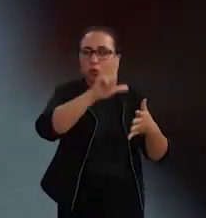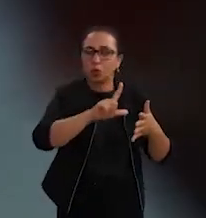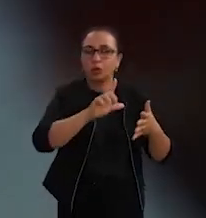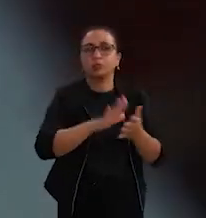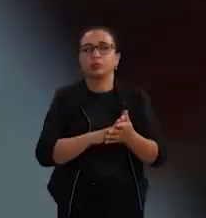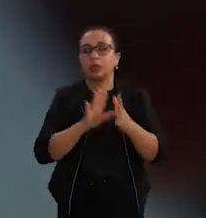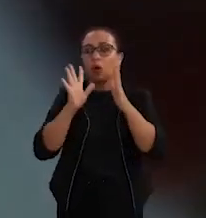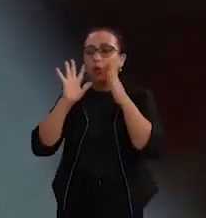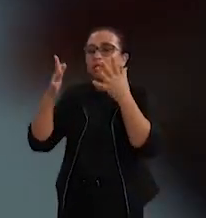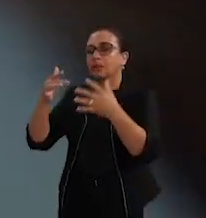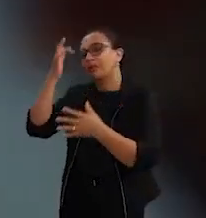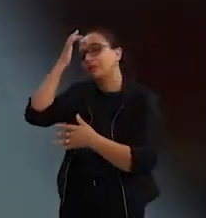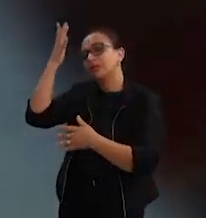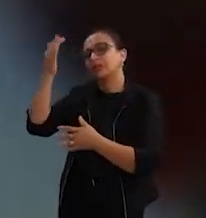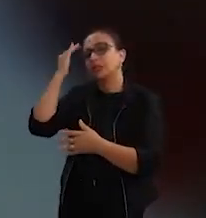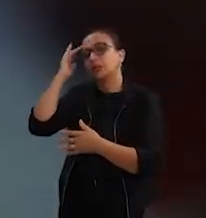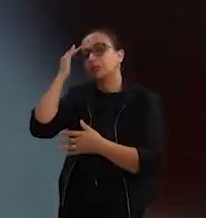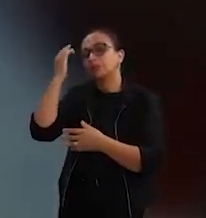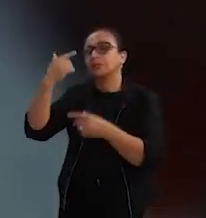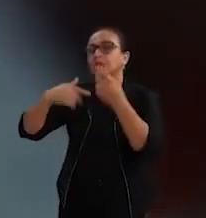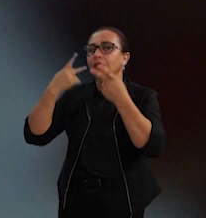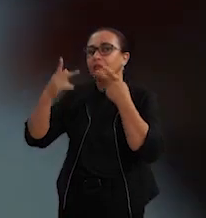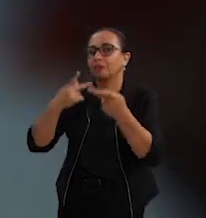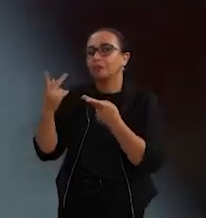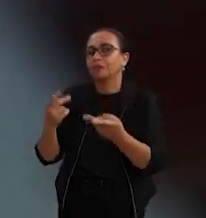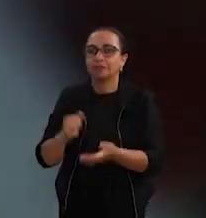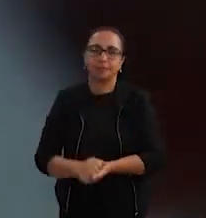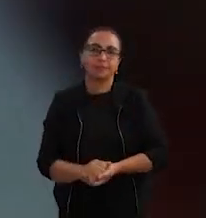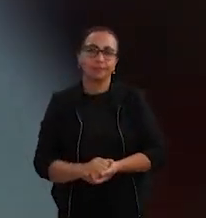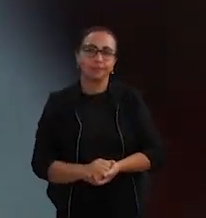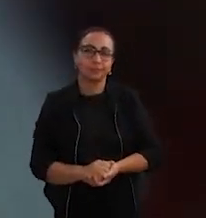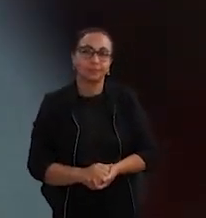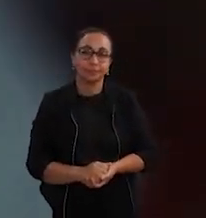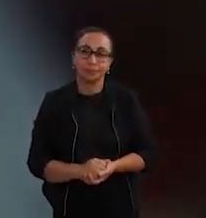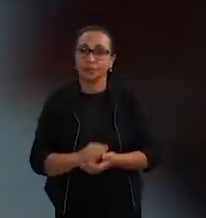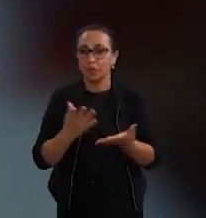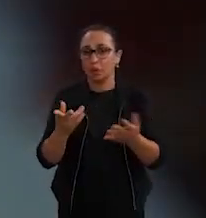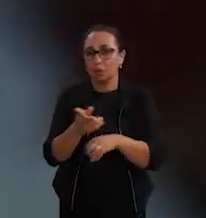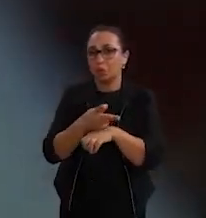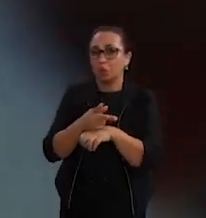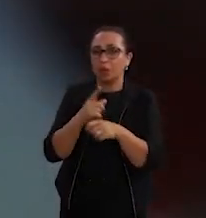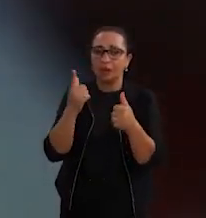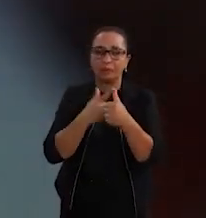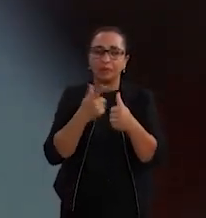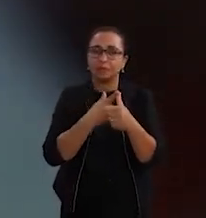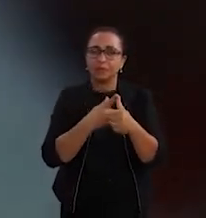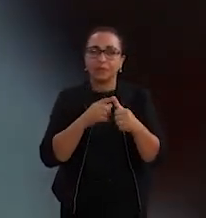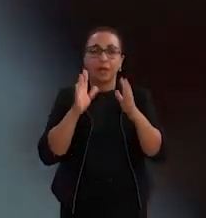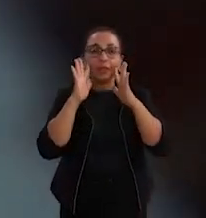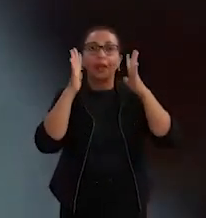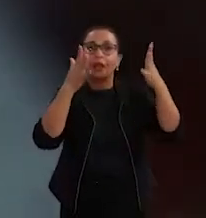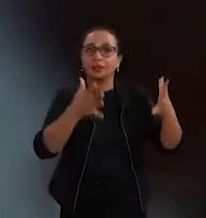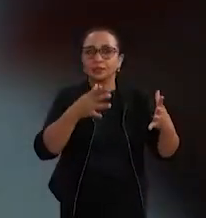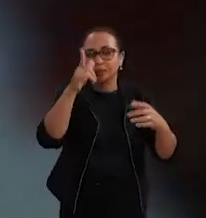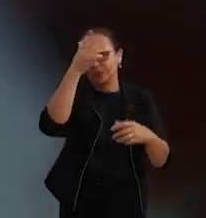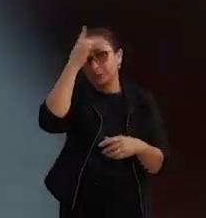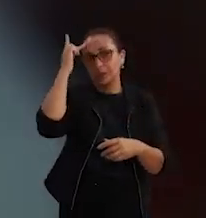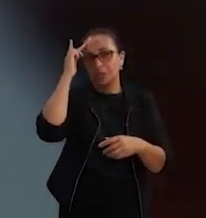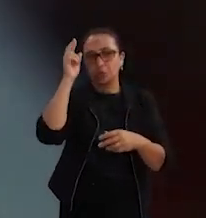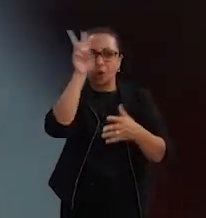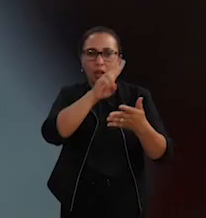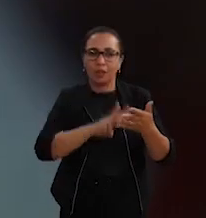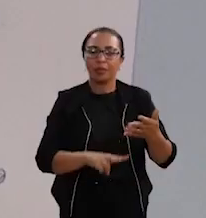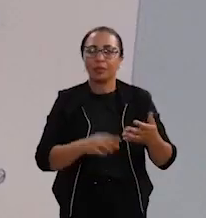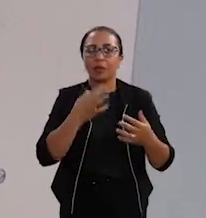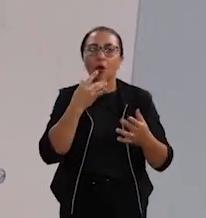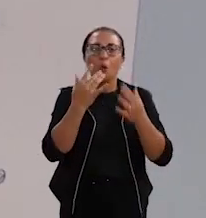e o outro grupo era a tentativa de facilitar a compreensão do discurso. Nessa tentativa primeira de chamar a atenção do leitor, a gente